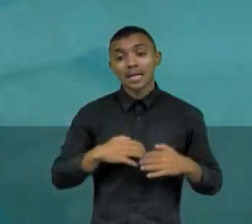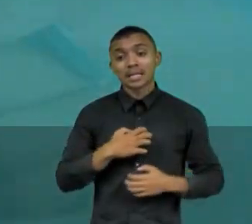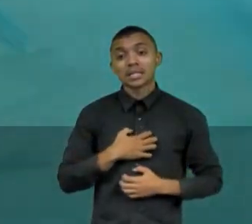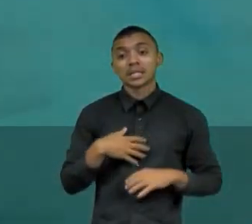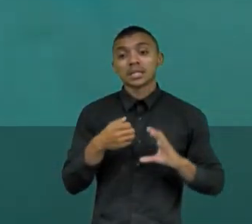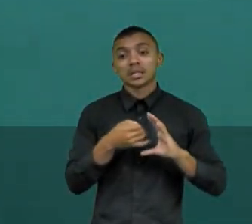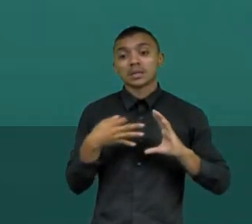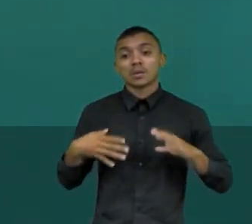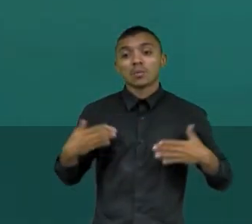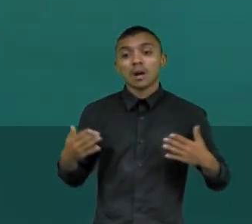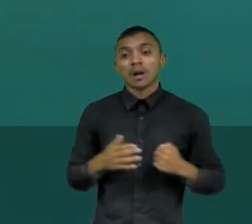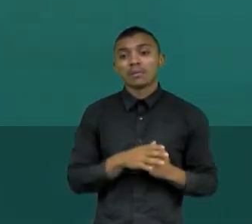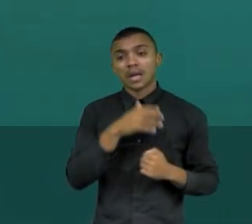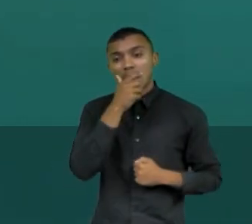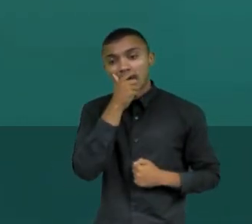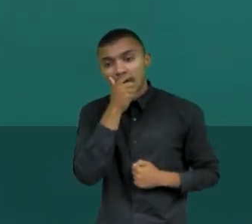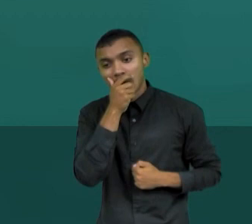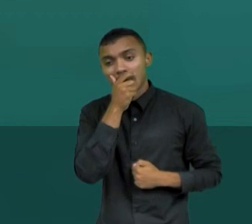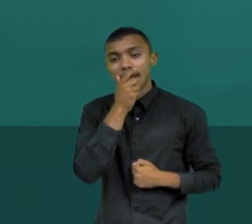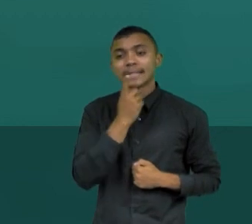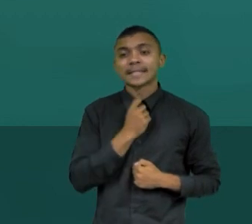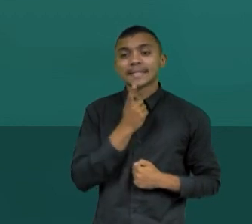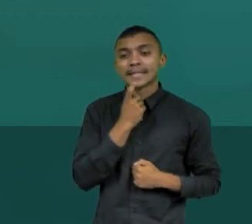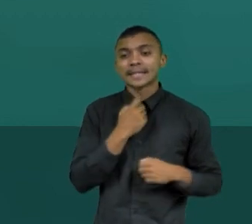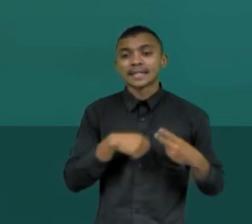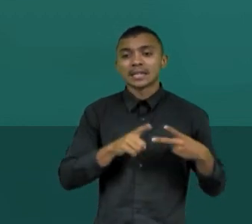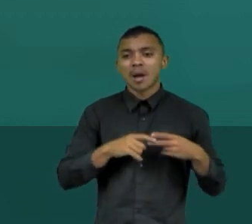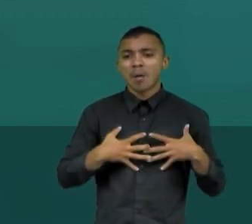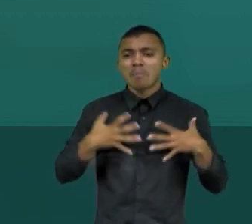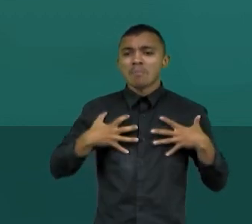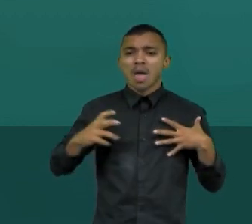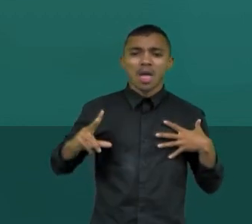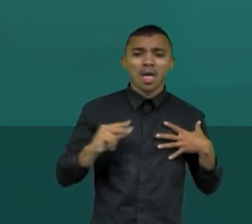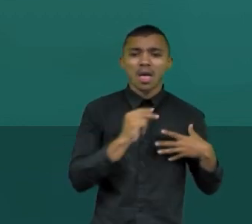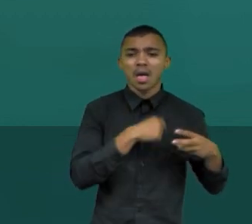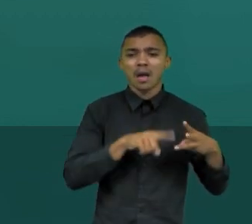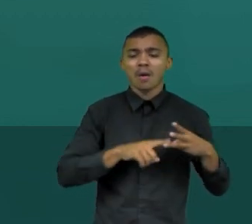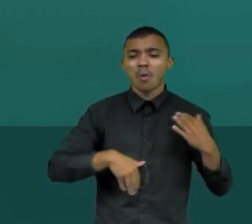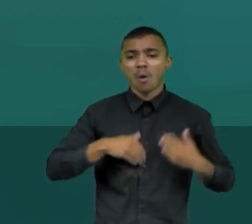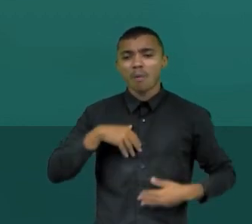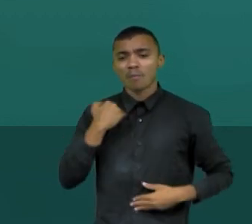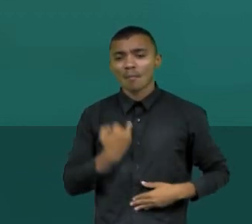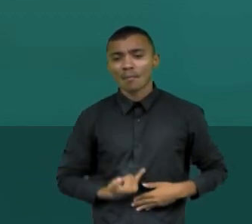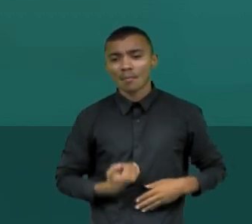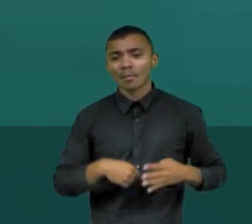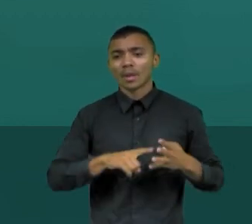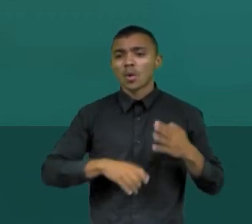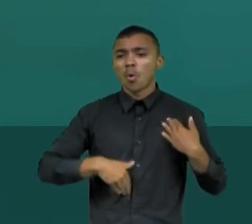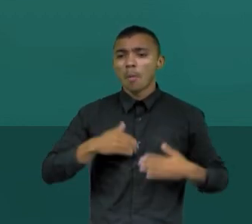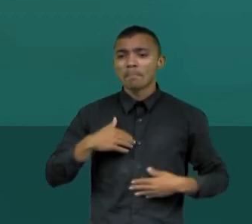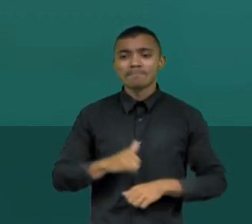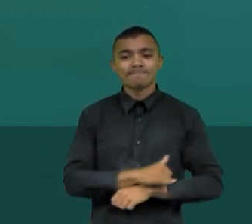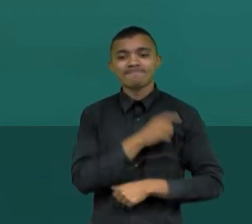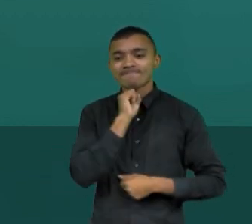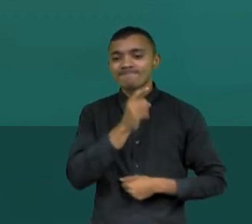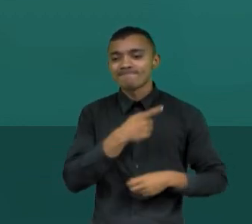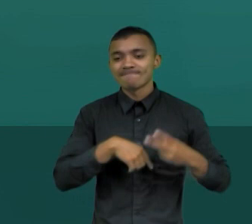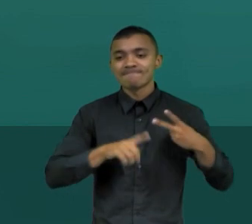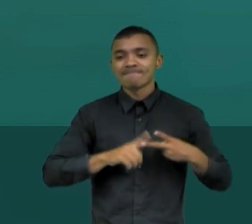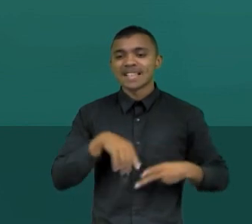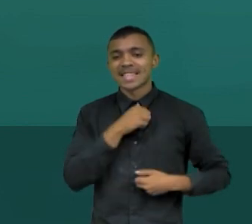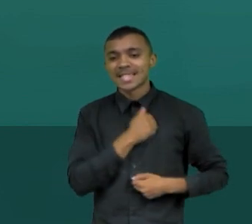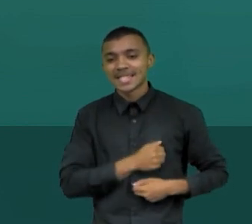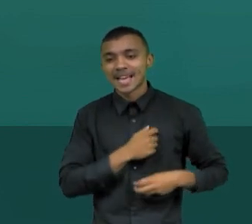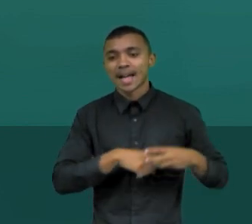são tosse crônica com secreção, infecções pulmonares, desnutrição, dificuldade para ganhar peso, diarreia,